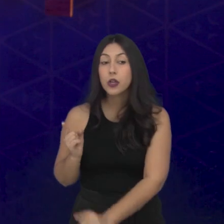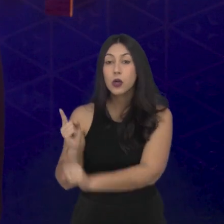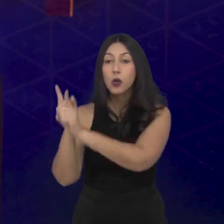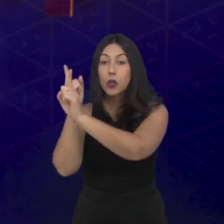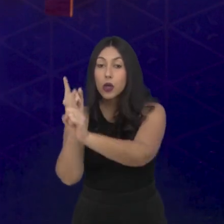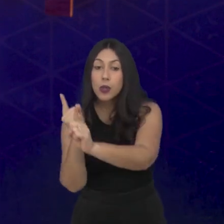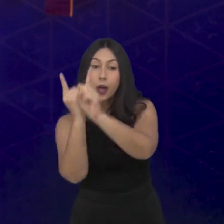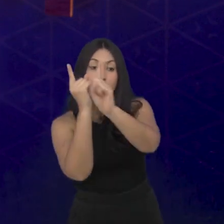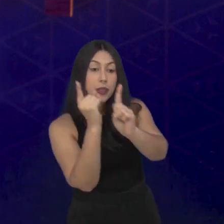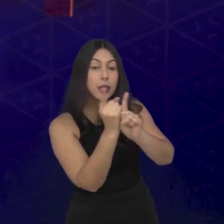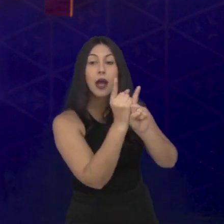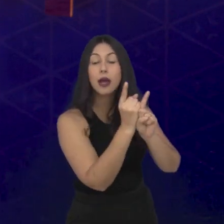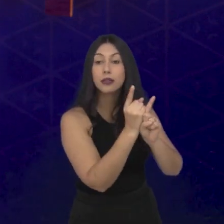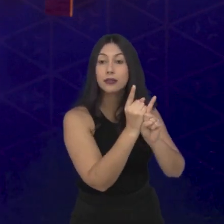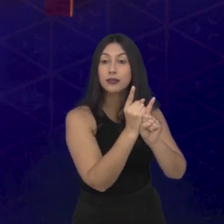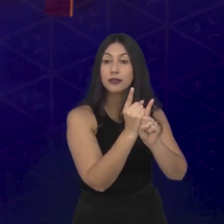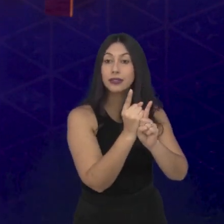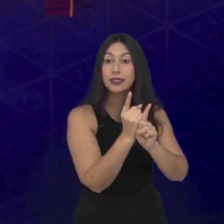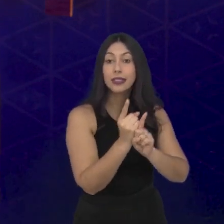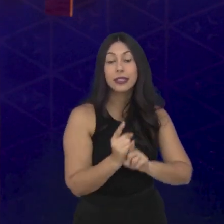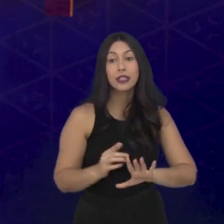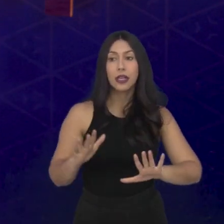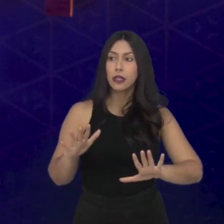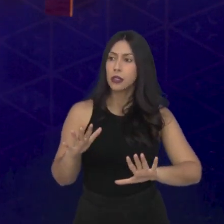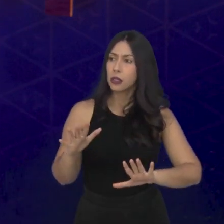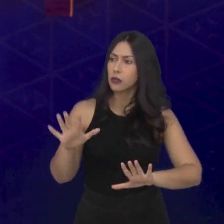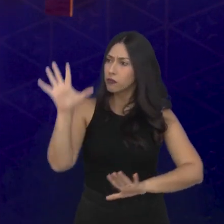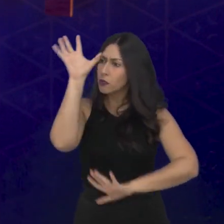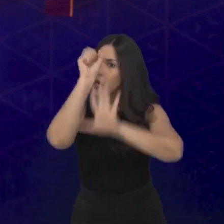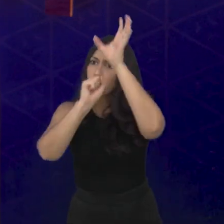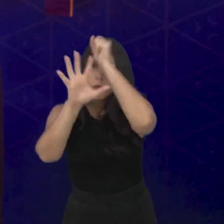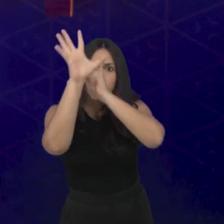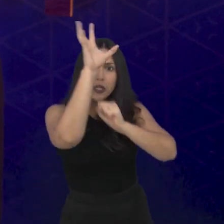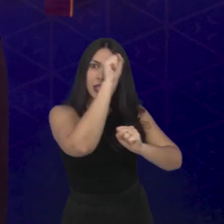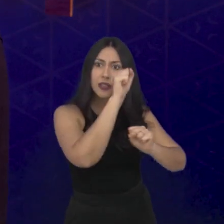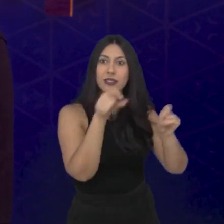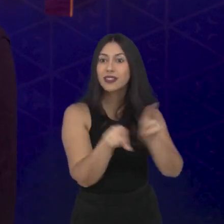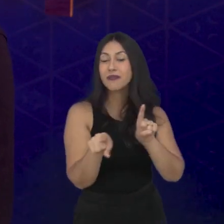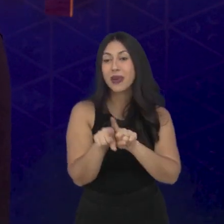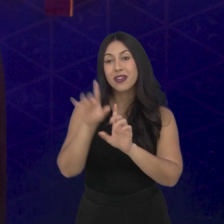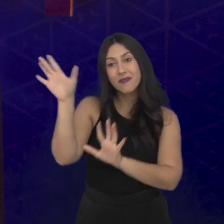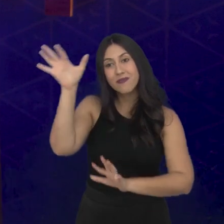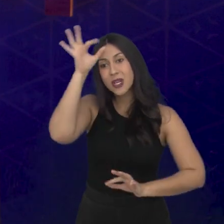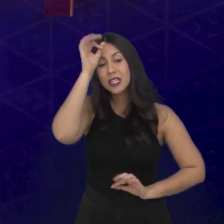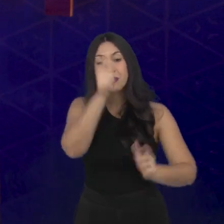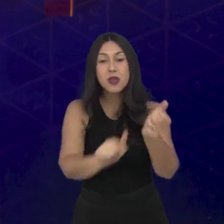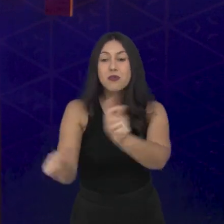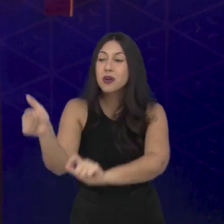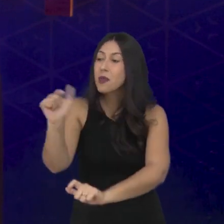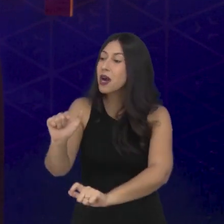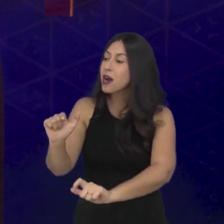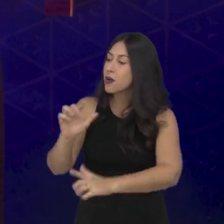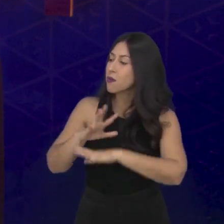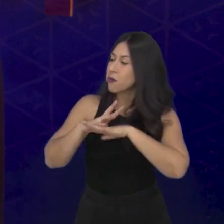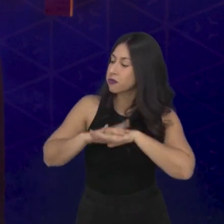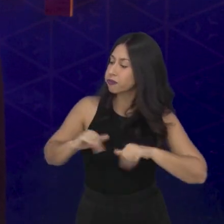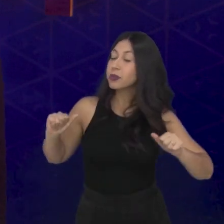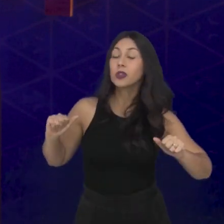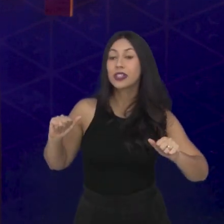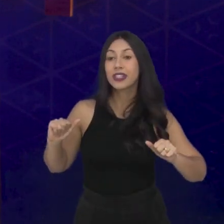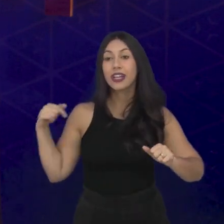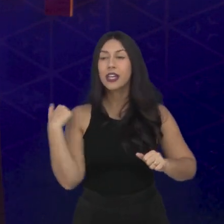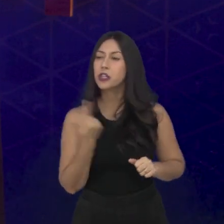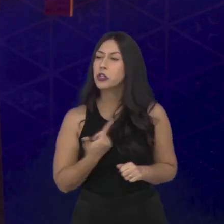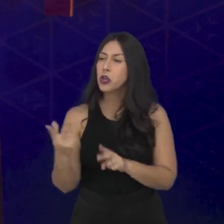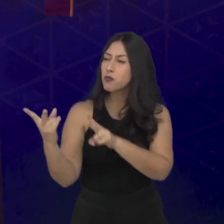com as questões dos outros personagens e se curando. E os outros personagens também se curam. Mas aí a gente se vê no meio dessa galera toda